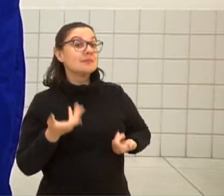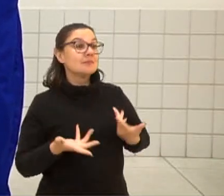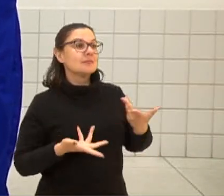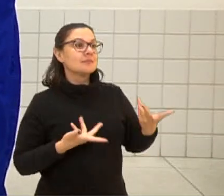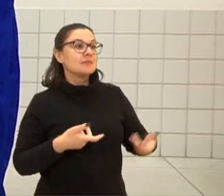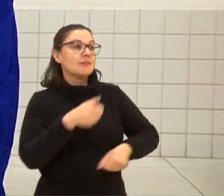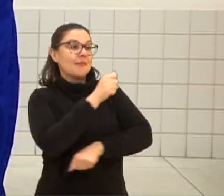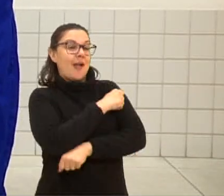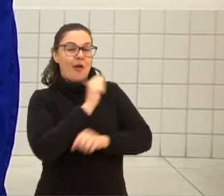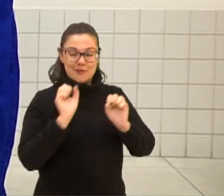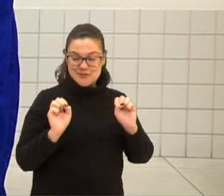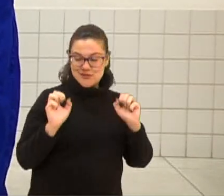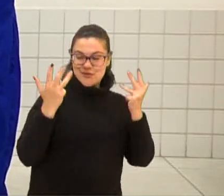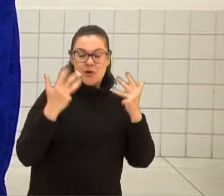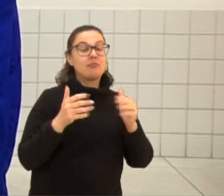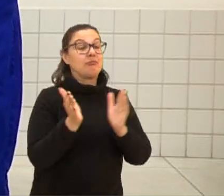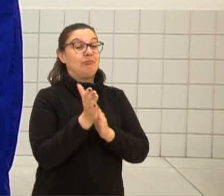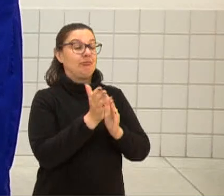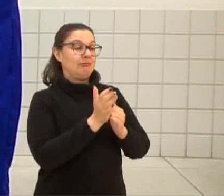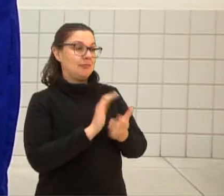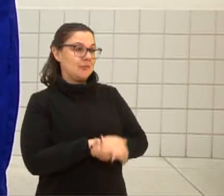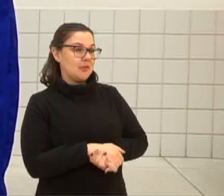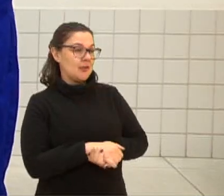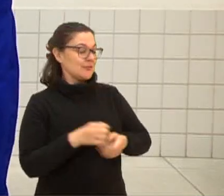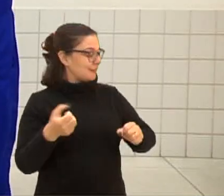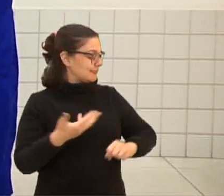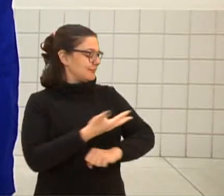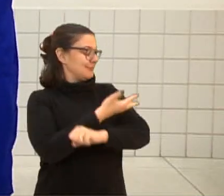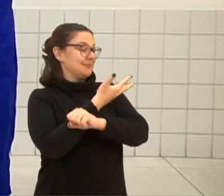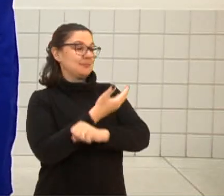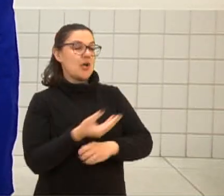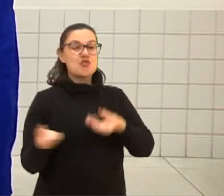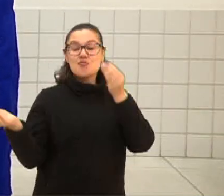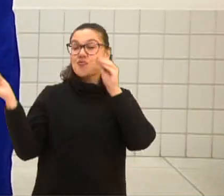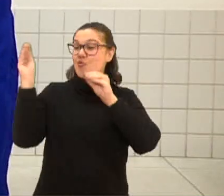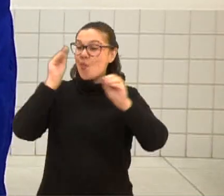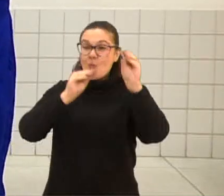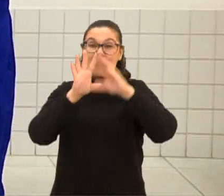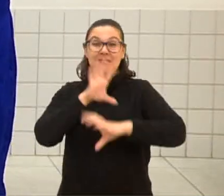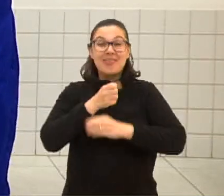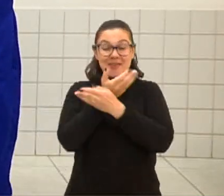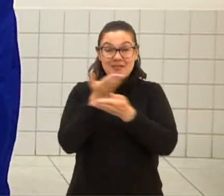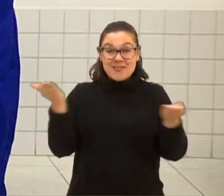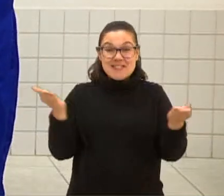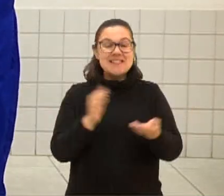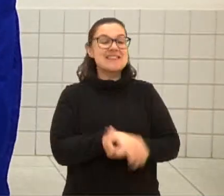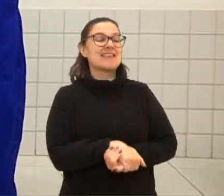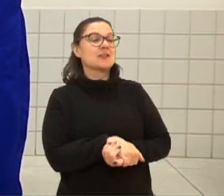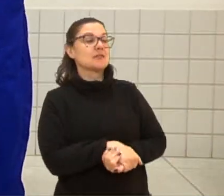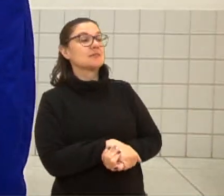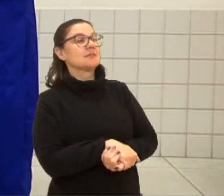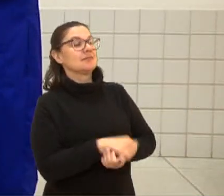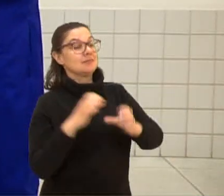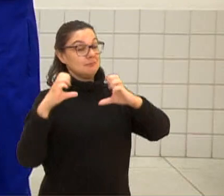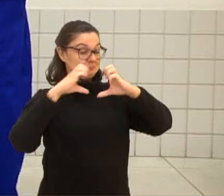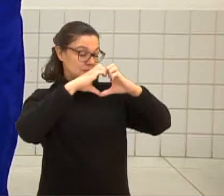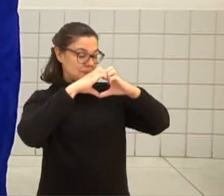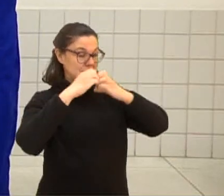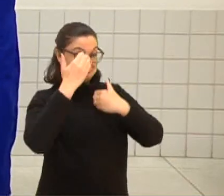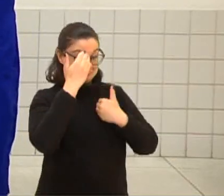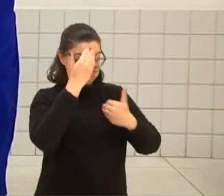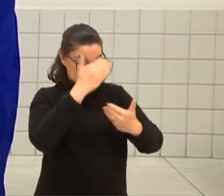A aula tá Então, show, parabéns. Nossa, só elogios. Oba! Beijo, eu amo vocês. Olha aqui, ó.